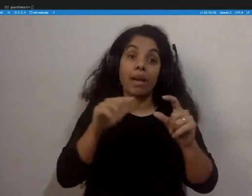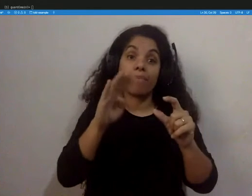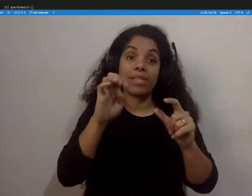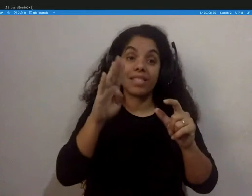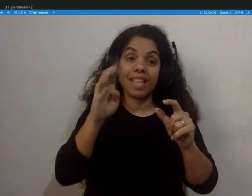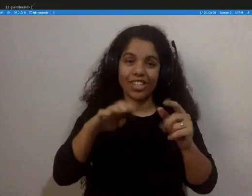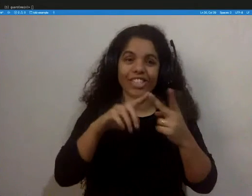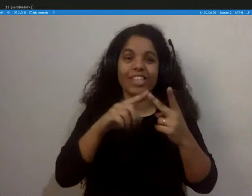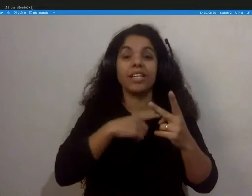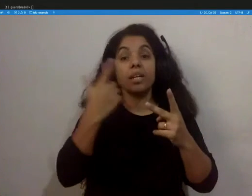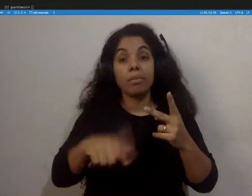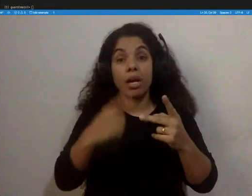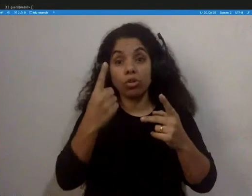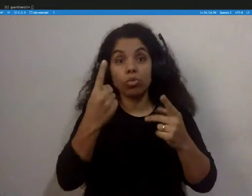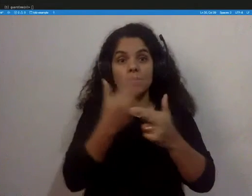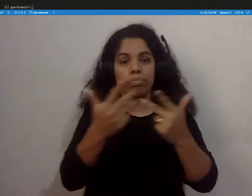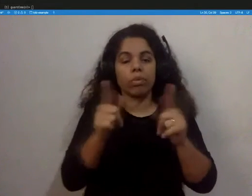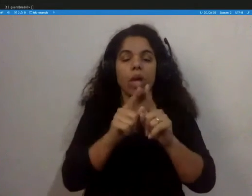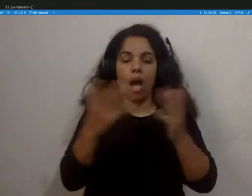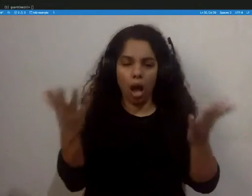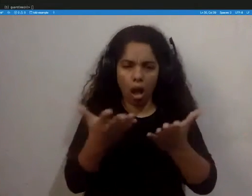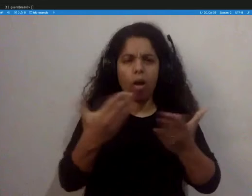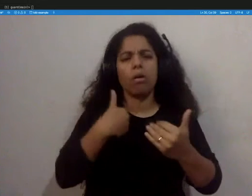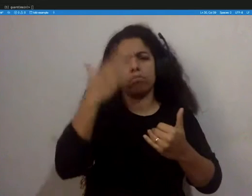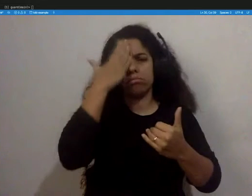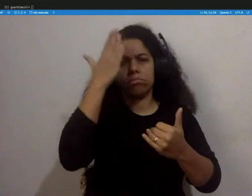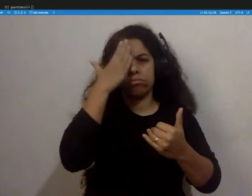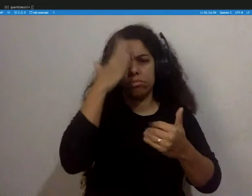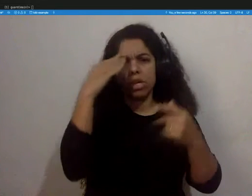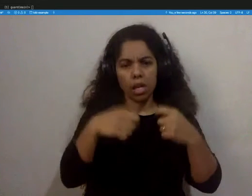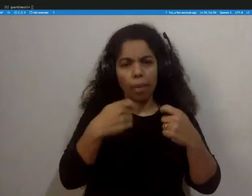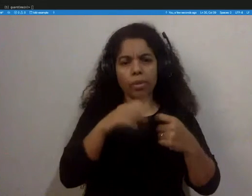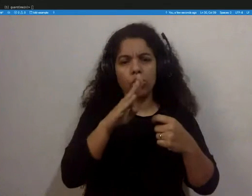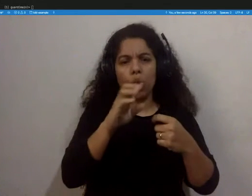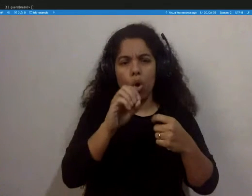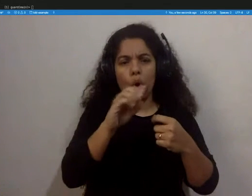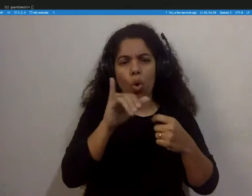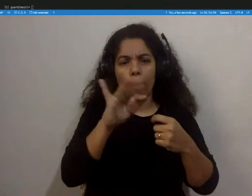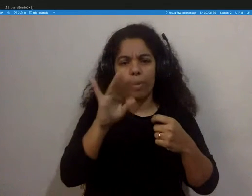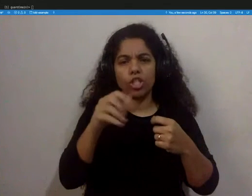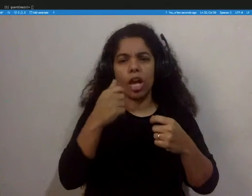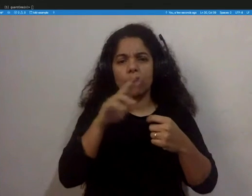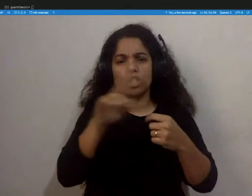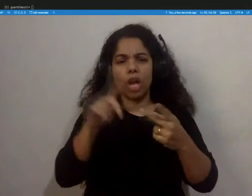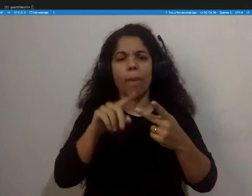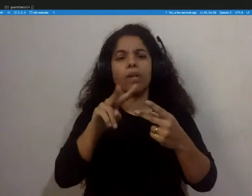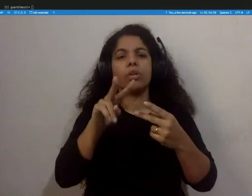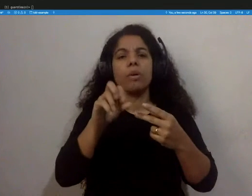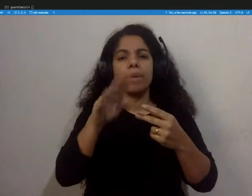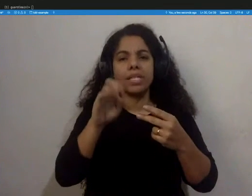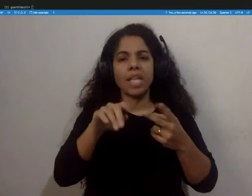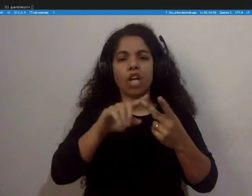E aí entra mais um ponto. Agora eu sei que eu preciso de um objeto chamado mensagem ou de algum valor chamado